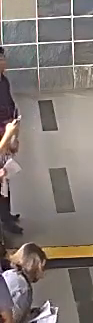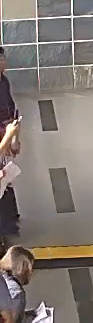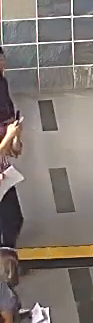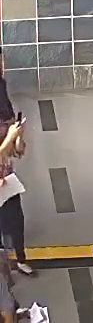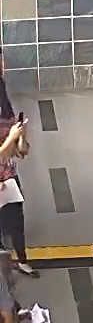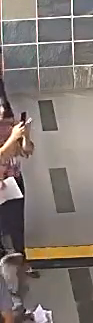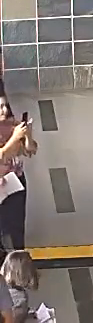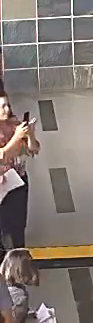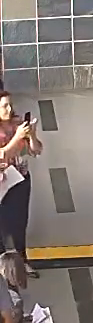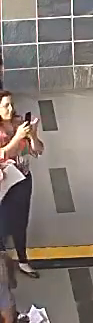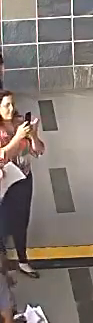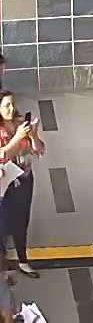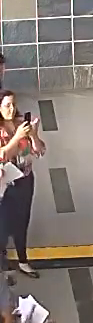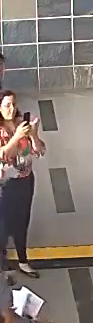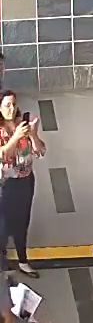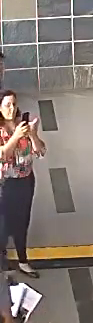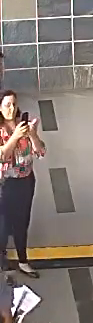Dumont.